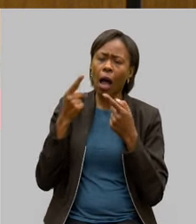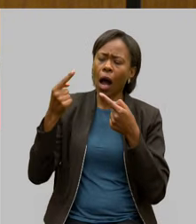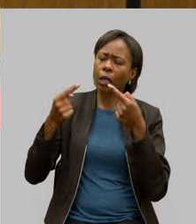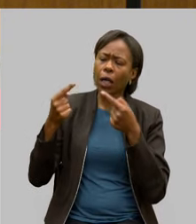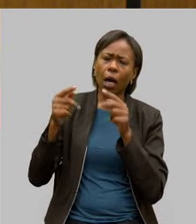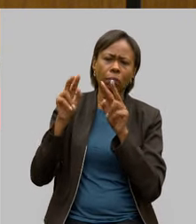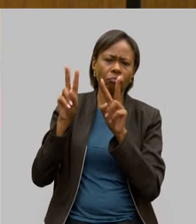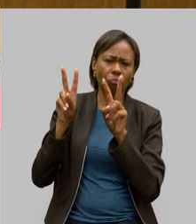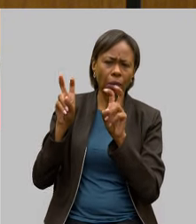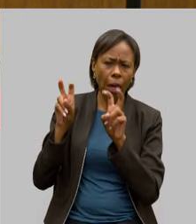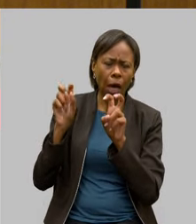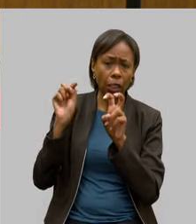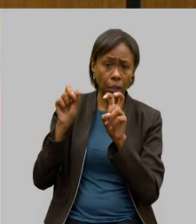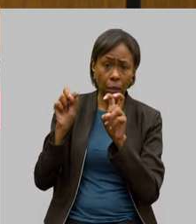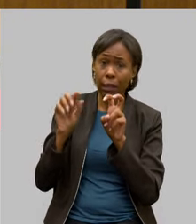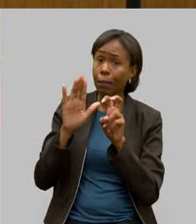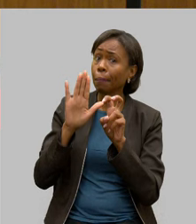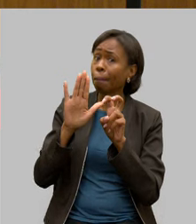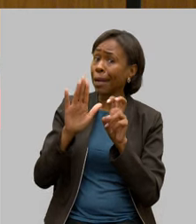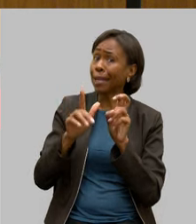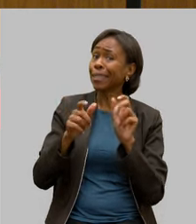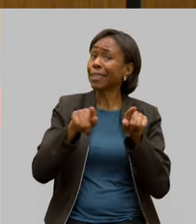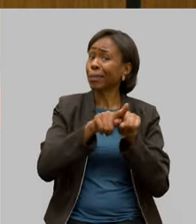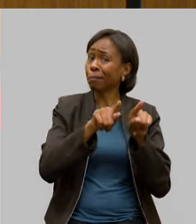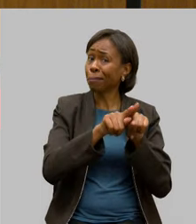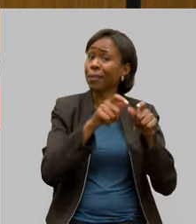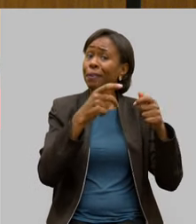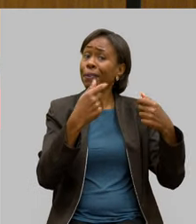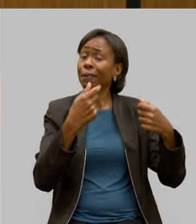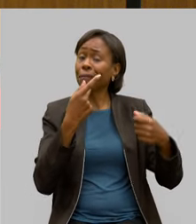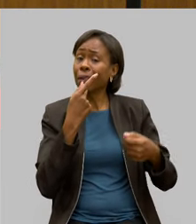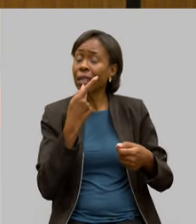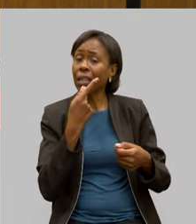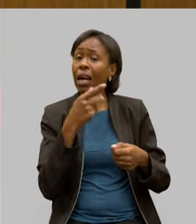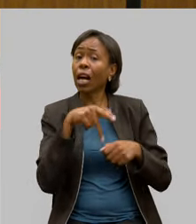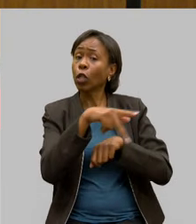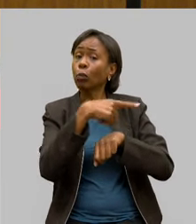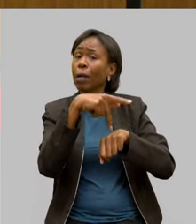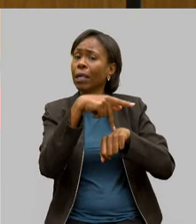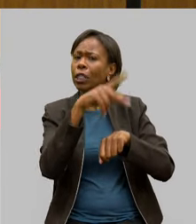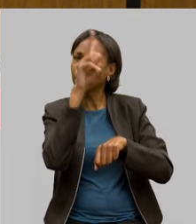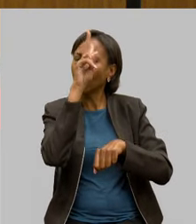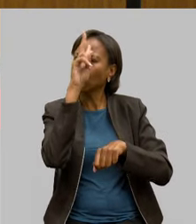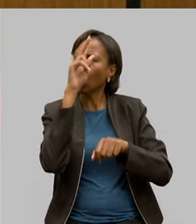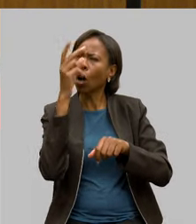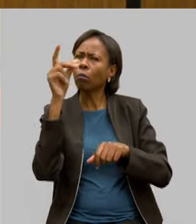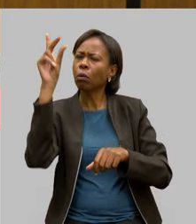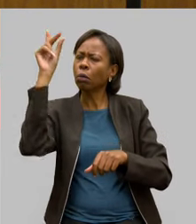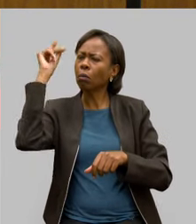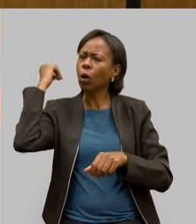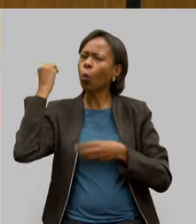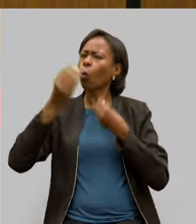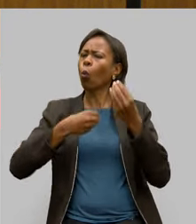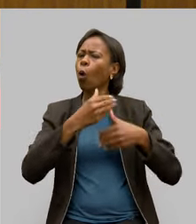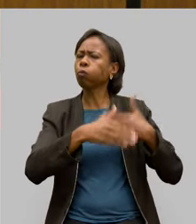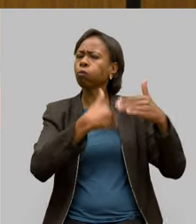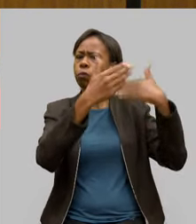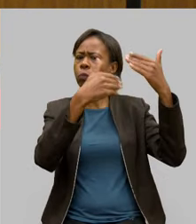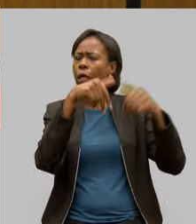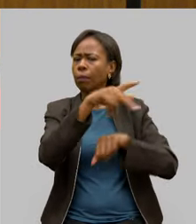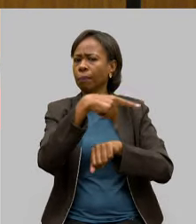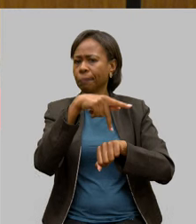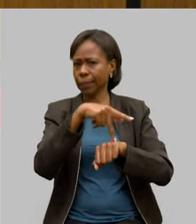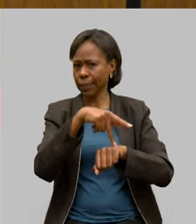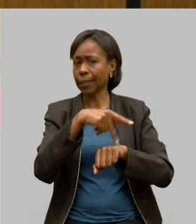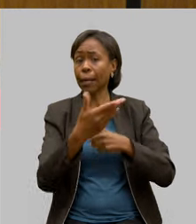temática sem falar sobre a história do nosso país e como que o nosso país foi construído e a base de construção do nosso